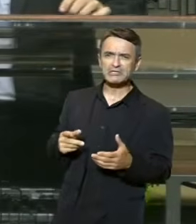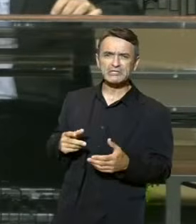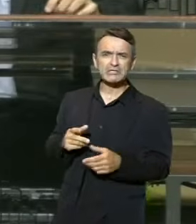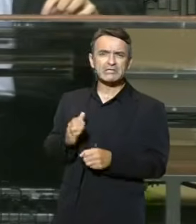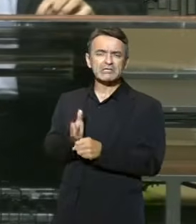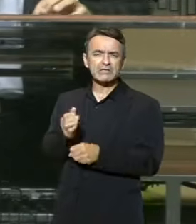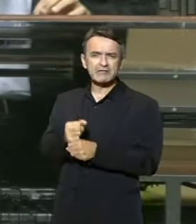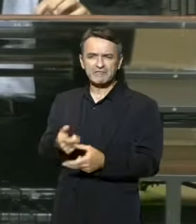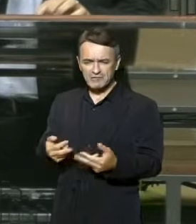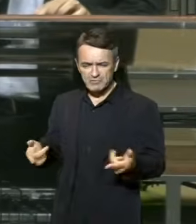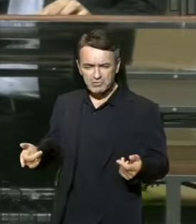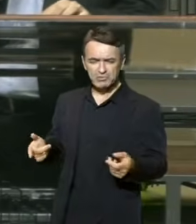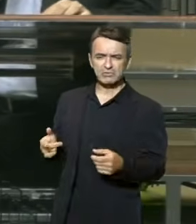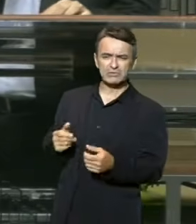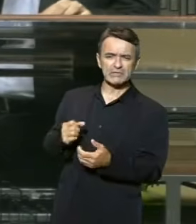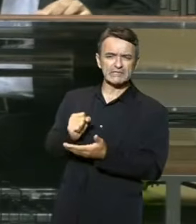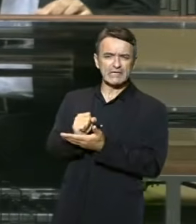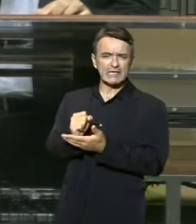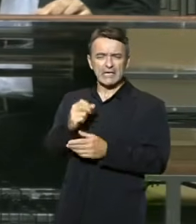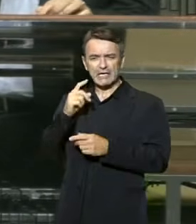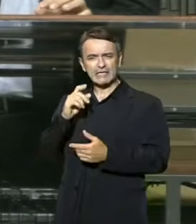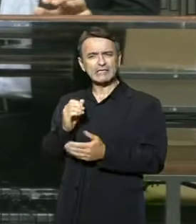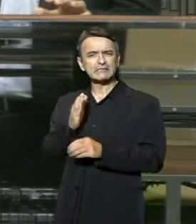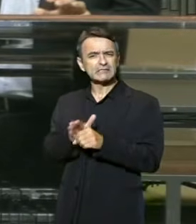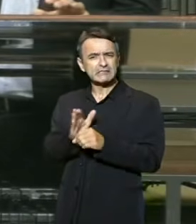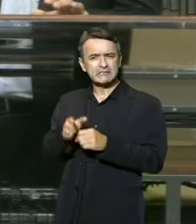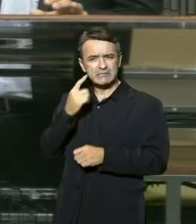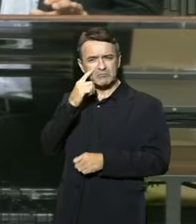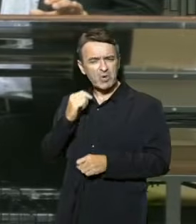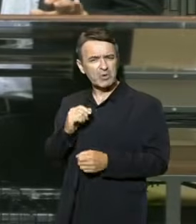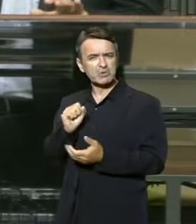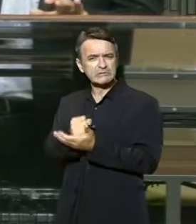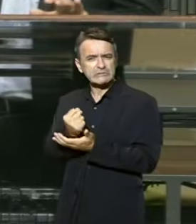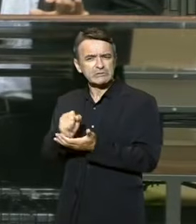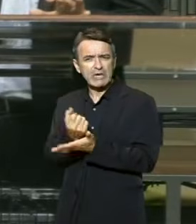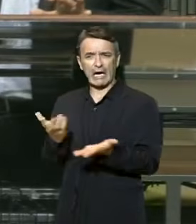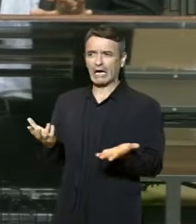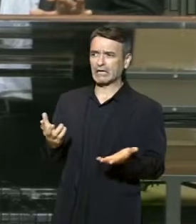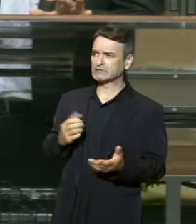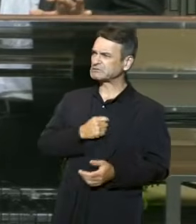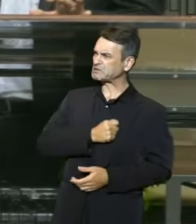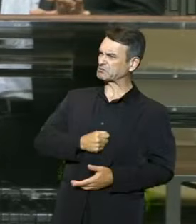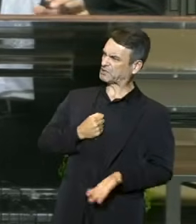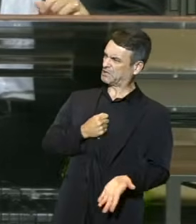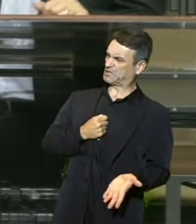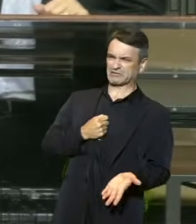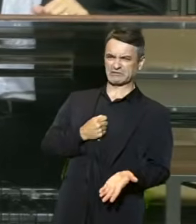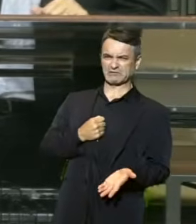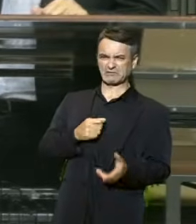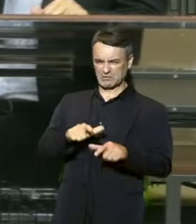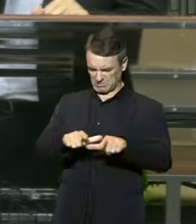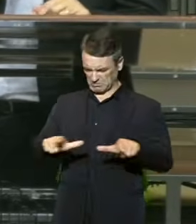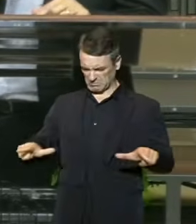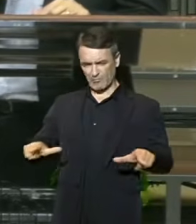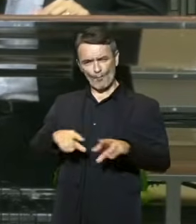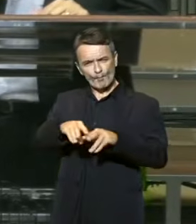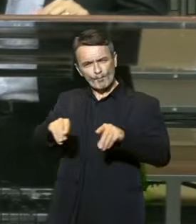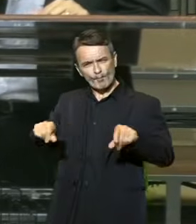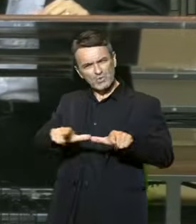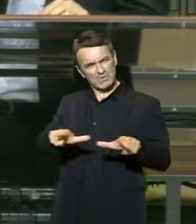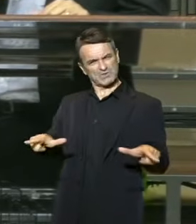das cebolas e dos alhos. É engraçado, no deserto até saudade de cebola dá. Fala sério,